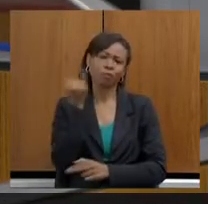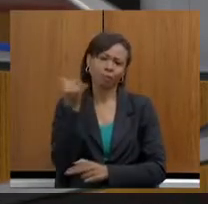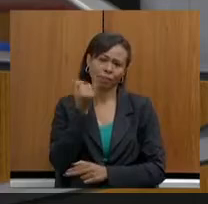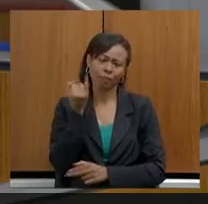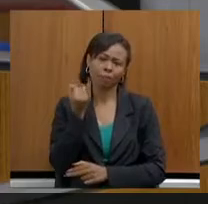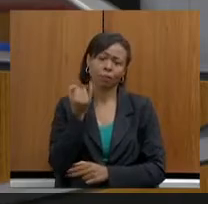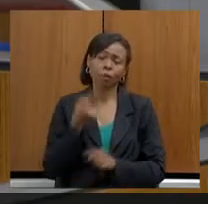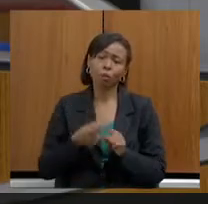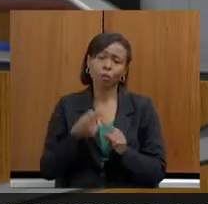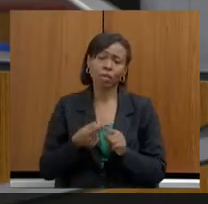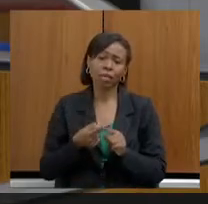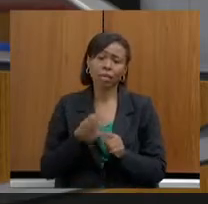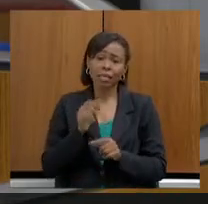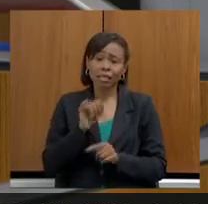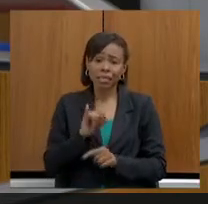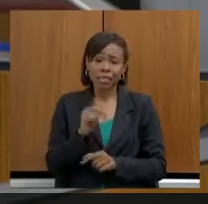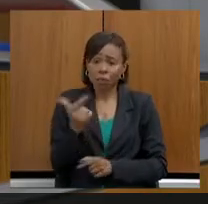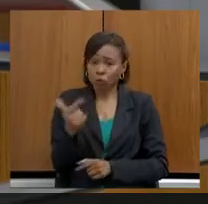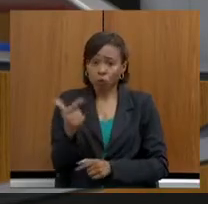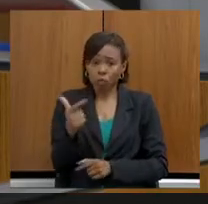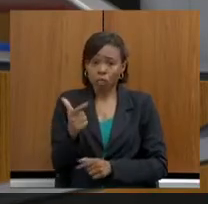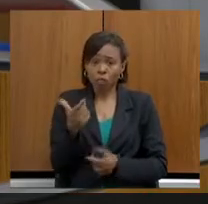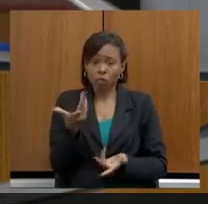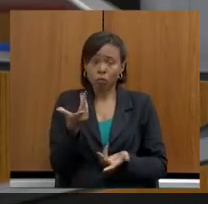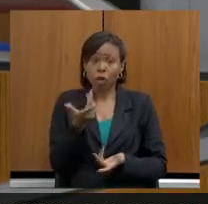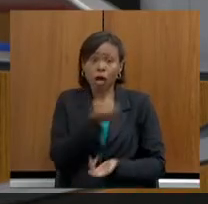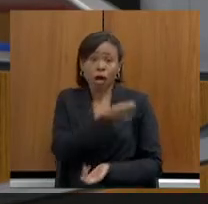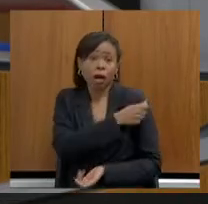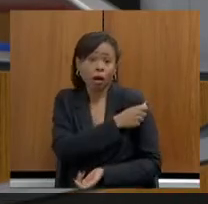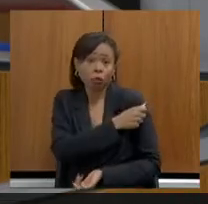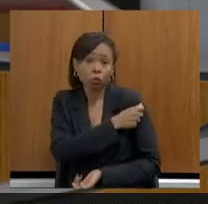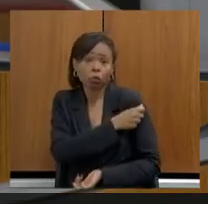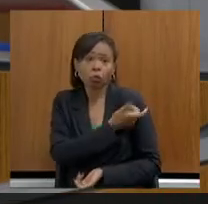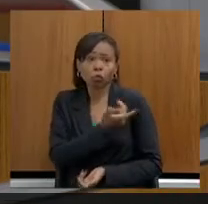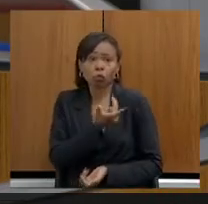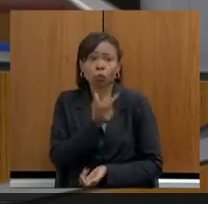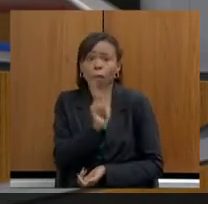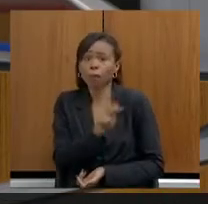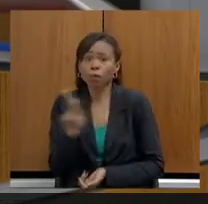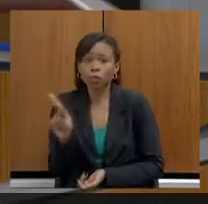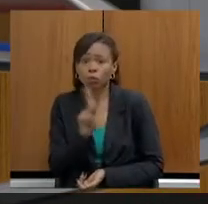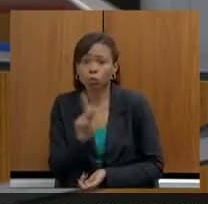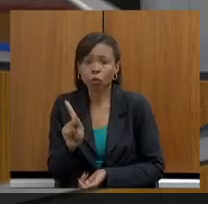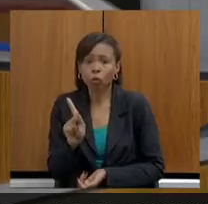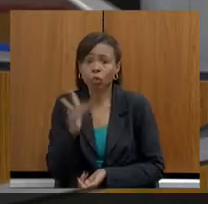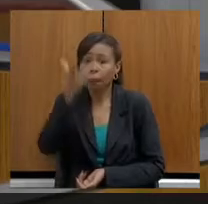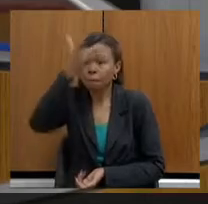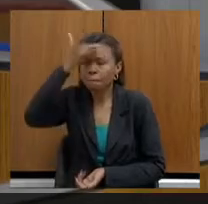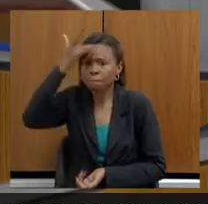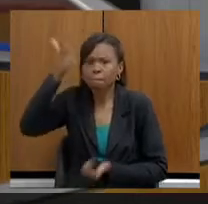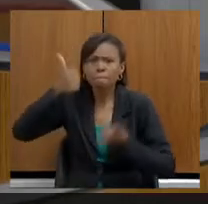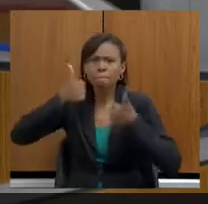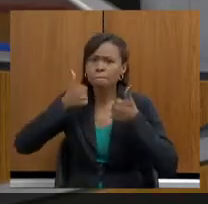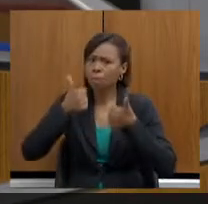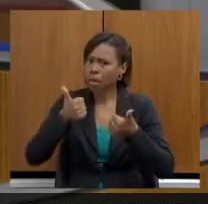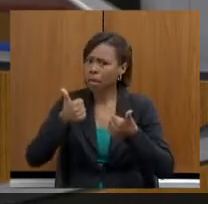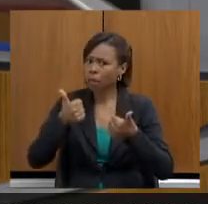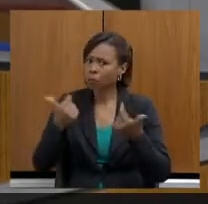sentido se nós não tivermos os nossos alunos e professores bem mentalmente